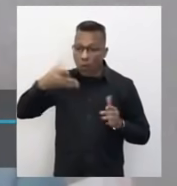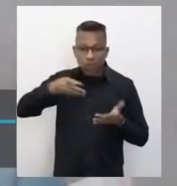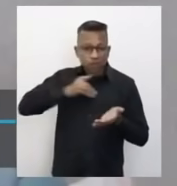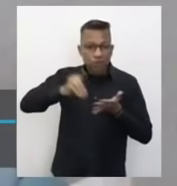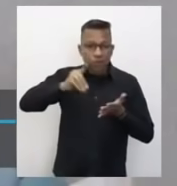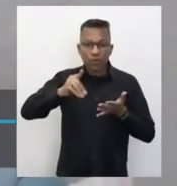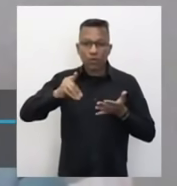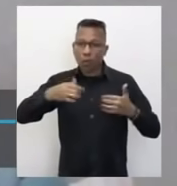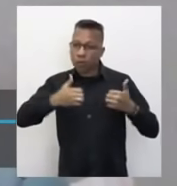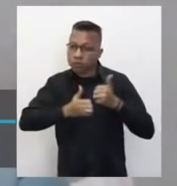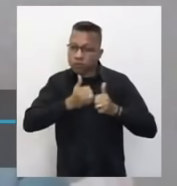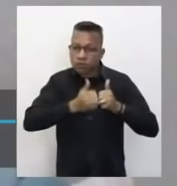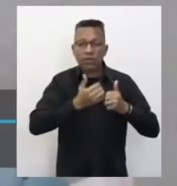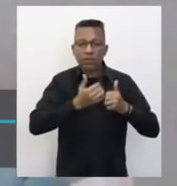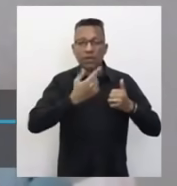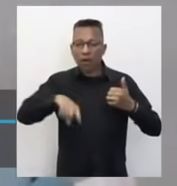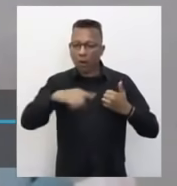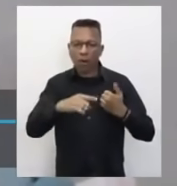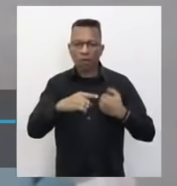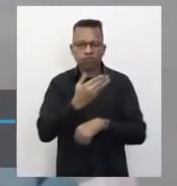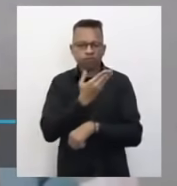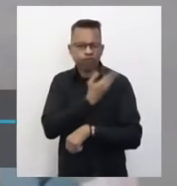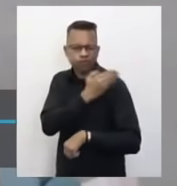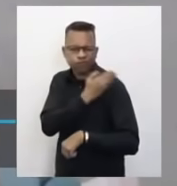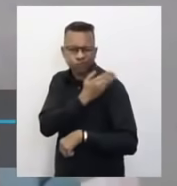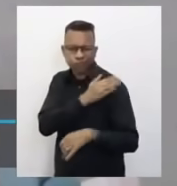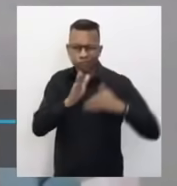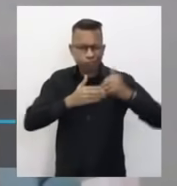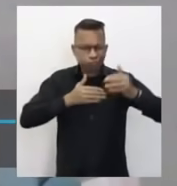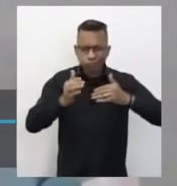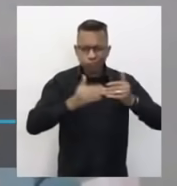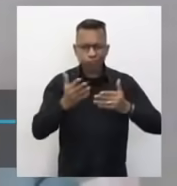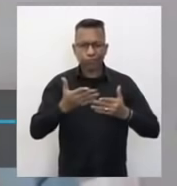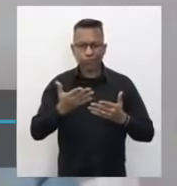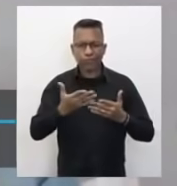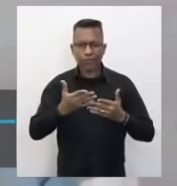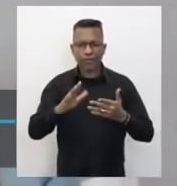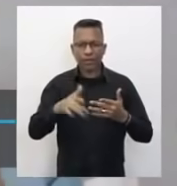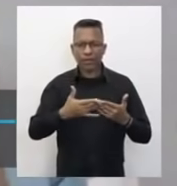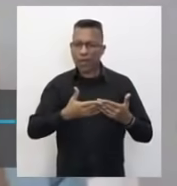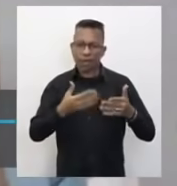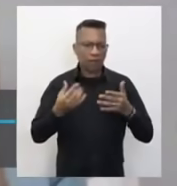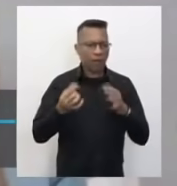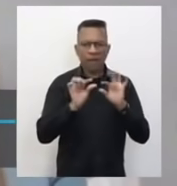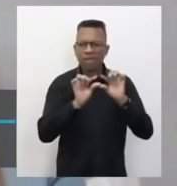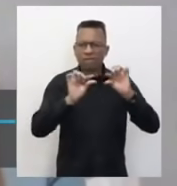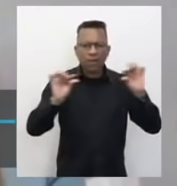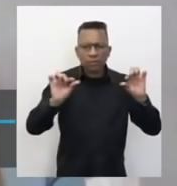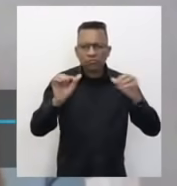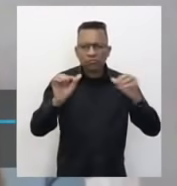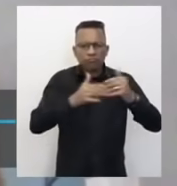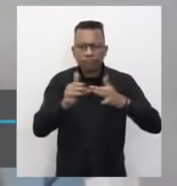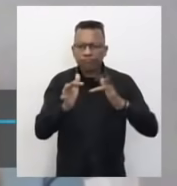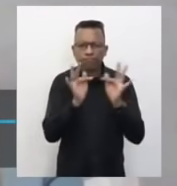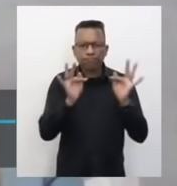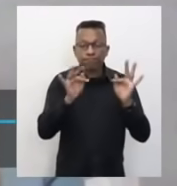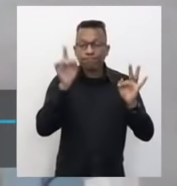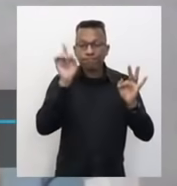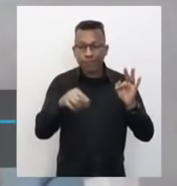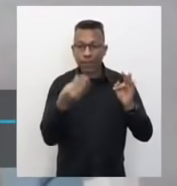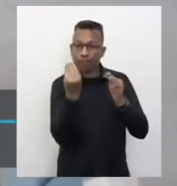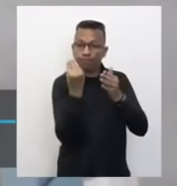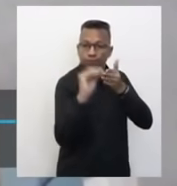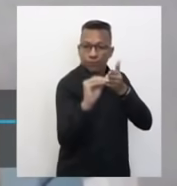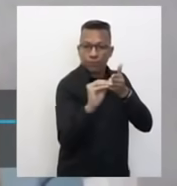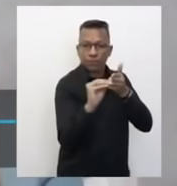um discurso preconceituoso, discurso parece uma palavra tão forte, né? Se eu coloquei qualquer frase na internet, na rede social,